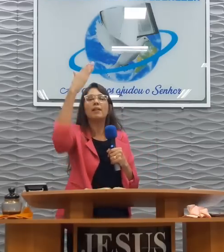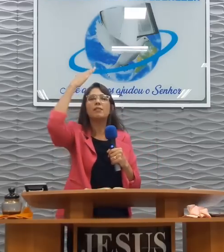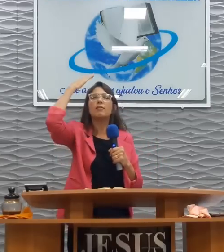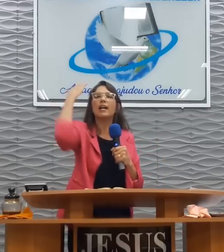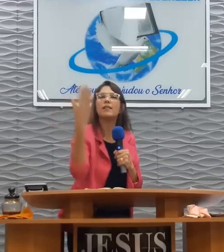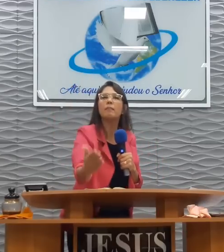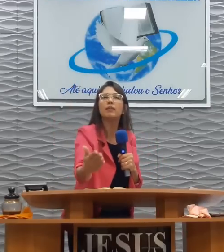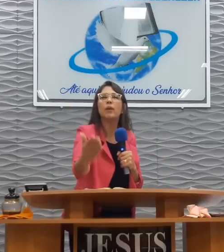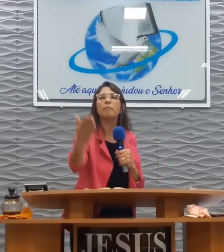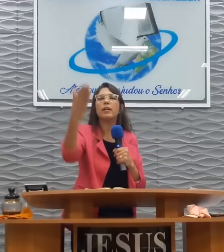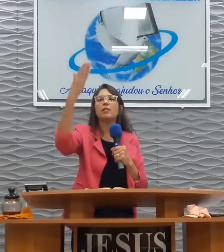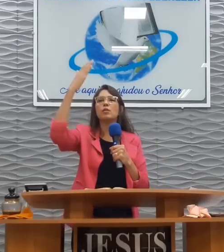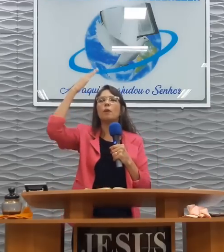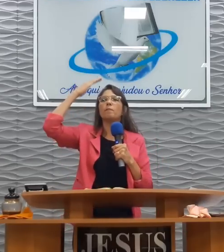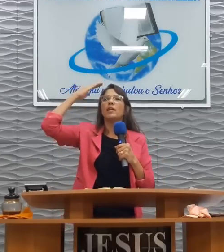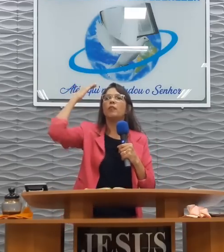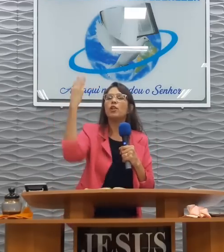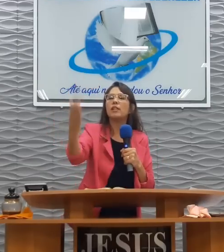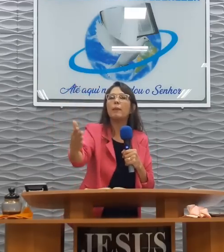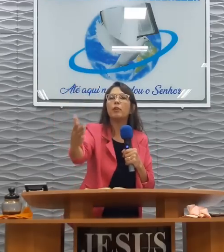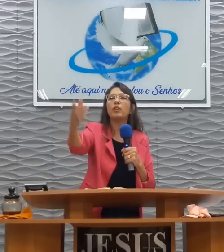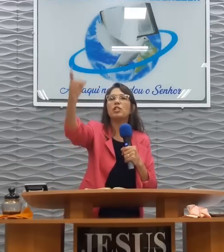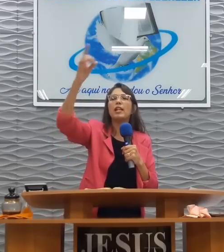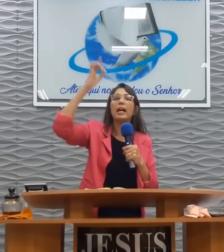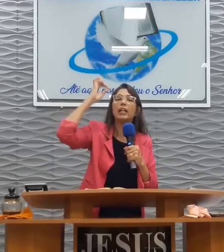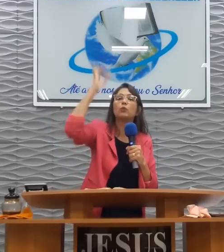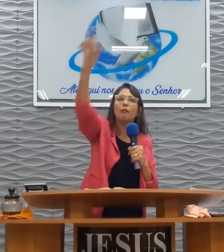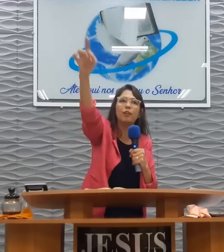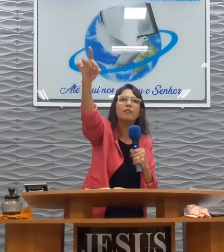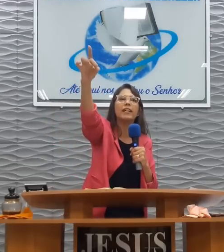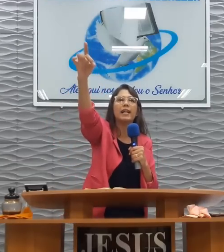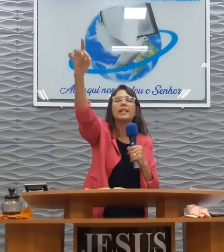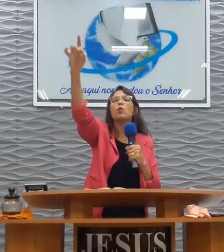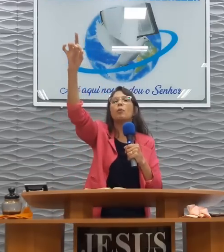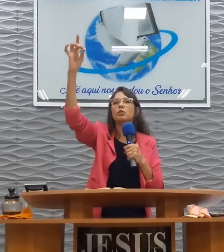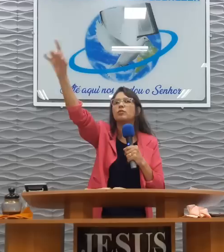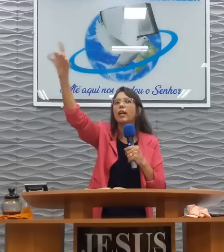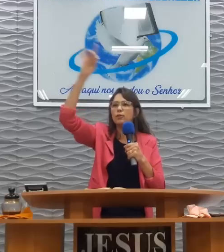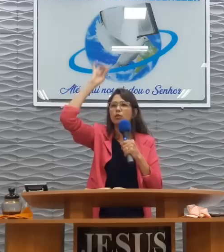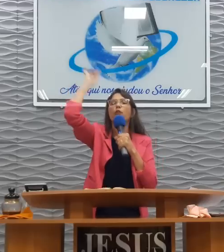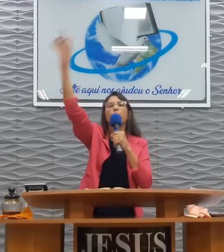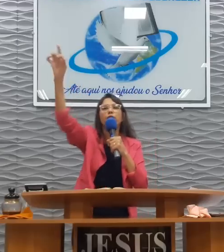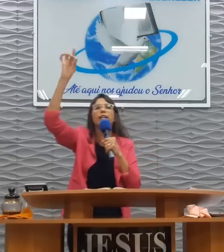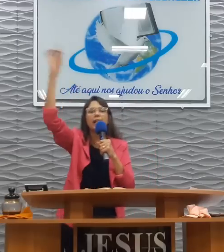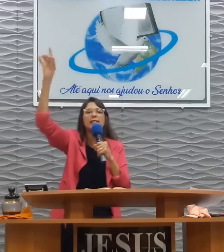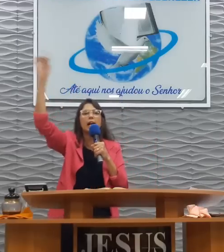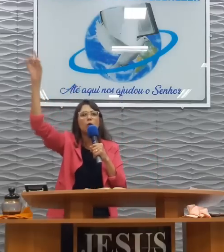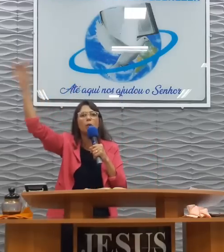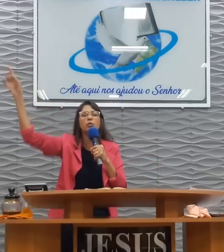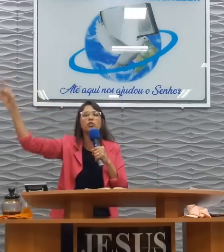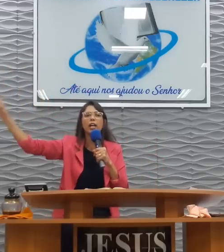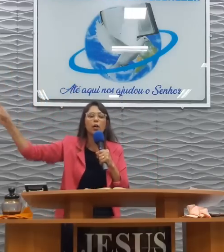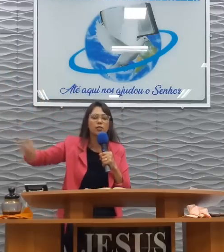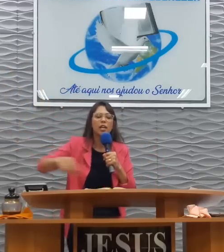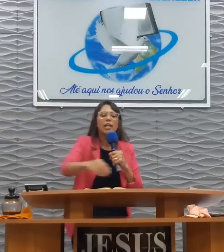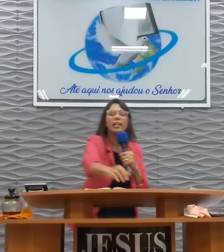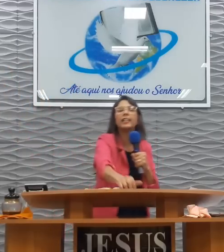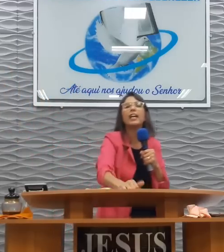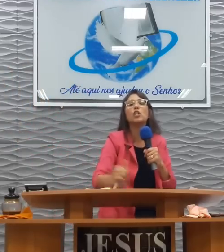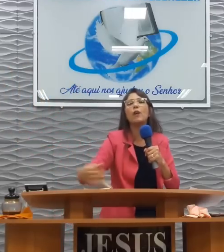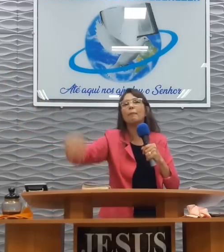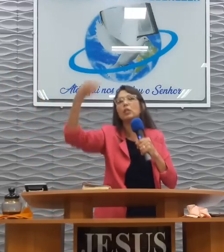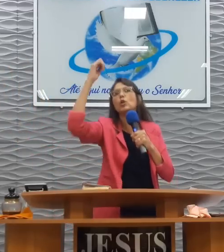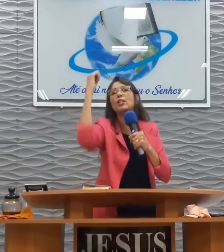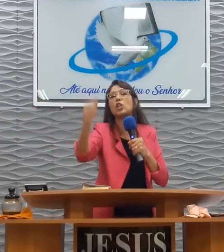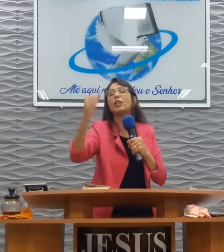Filho é bênção, casamento é bênção, e você vai profetizar que a tua filha vai casar com o homem de Deus, que o teu filho vai casar com o homem de Deus, e